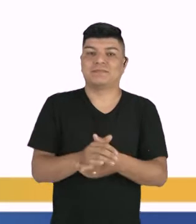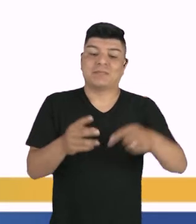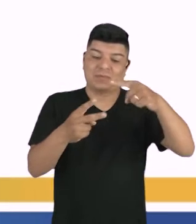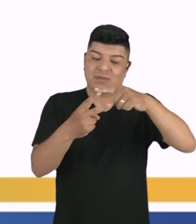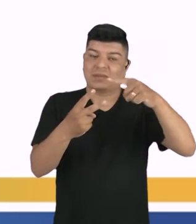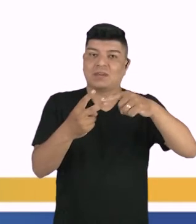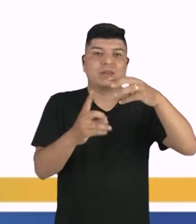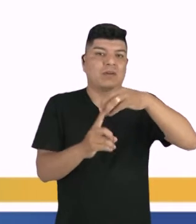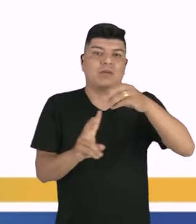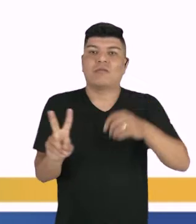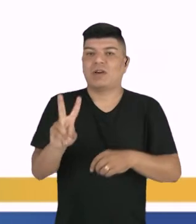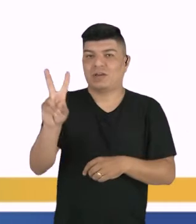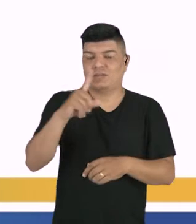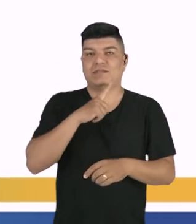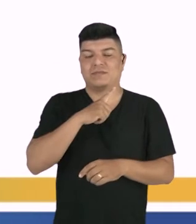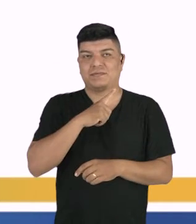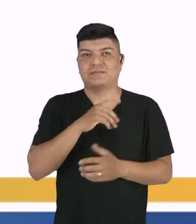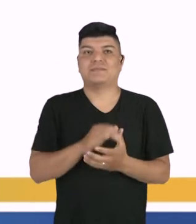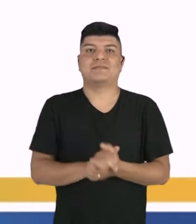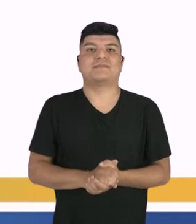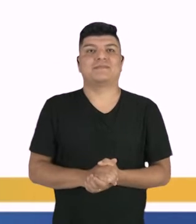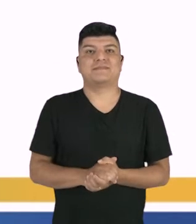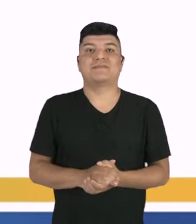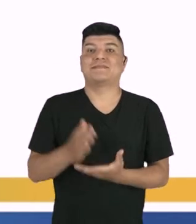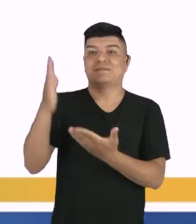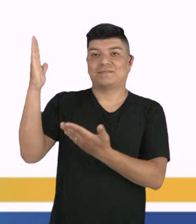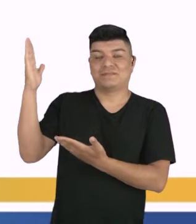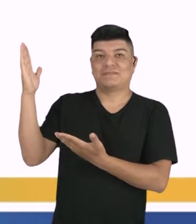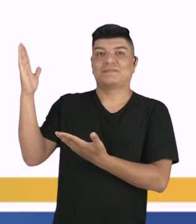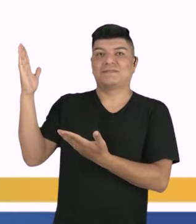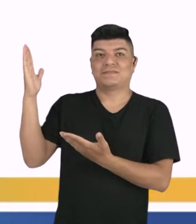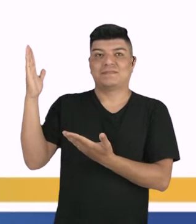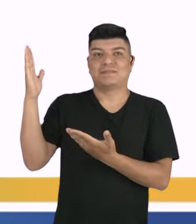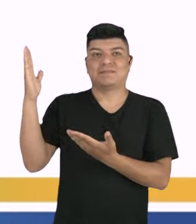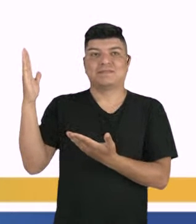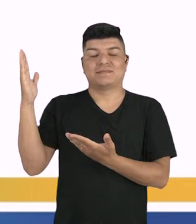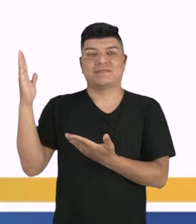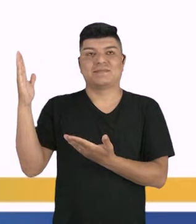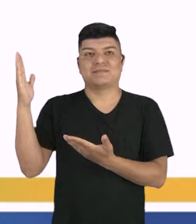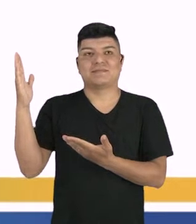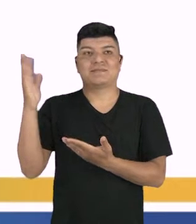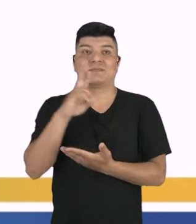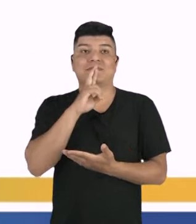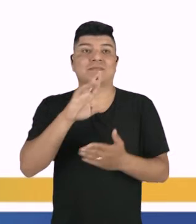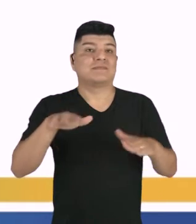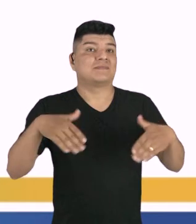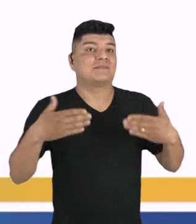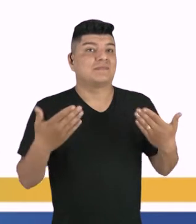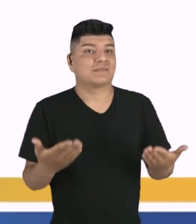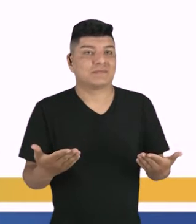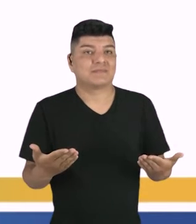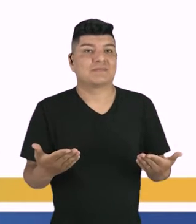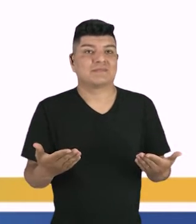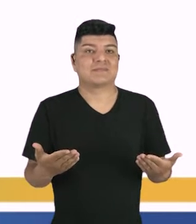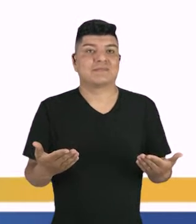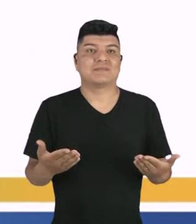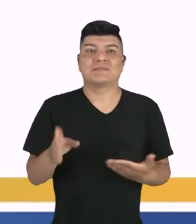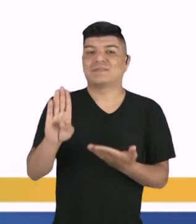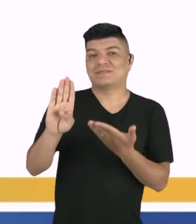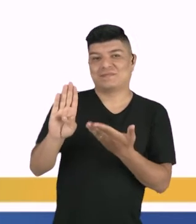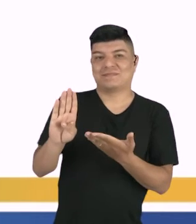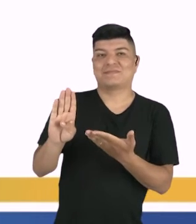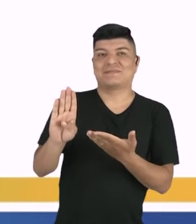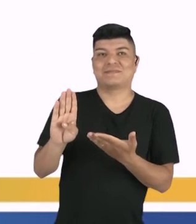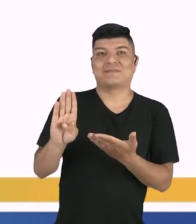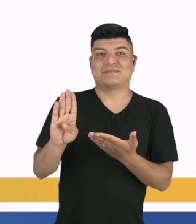dois únicos valores? Ó, o gabarito B. Qual é? π sobre 6 e